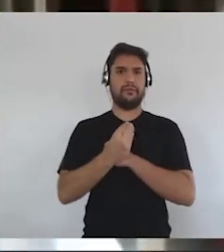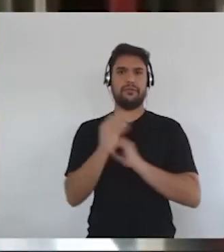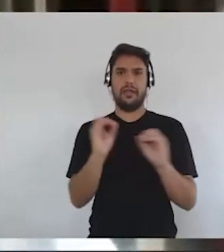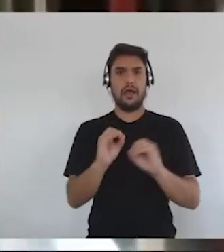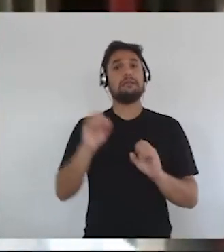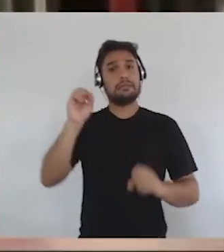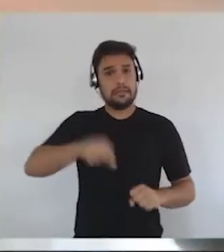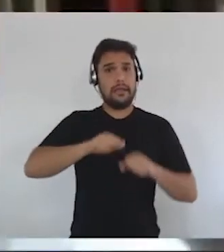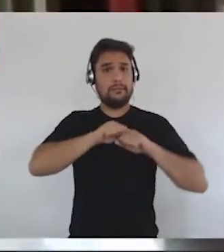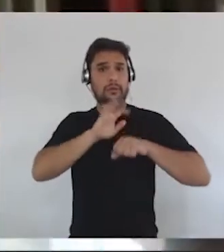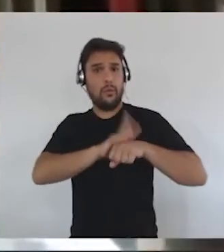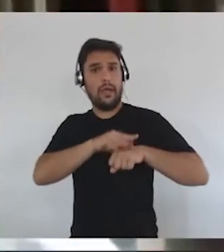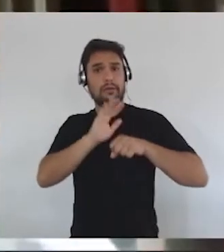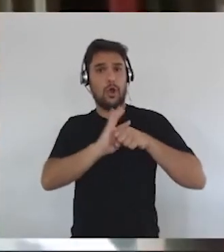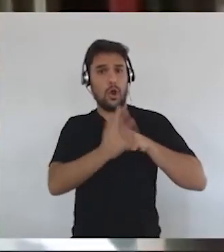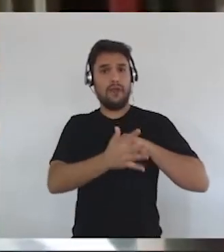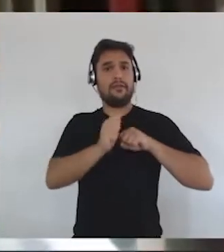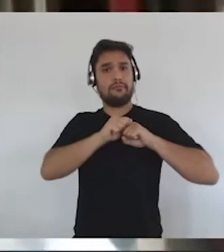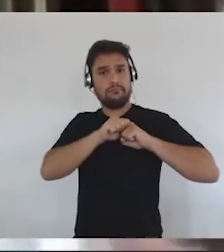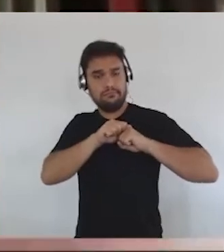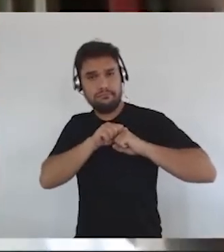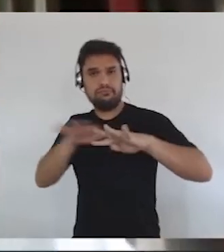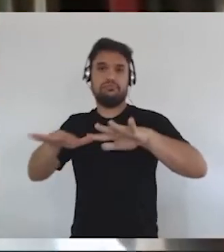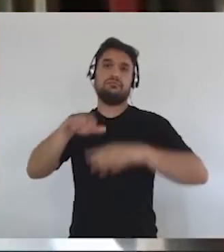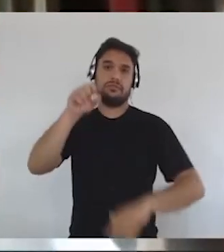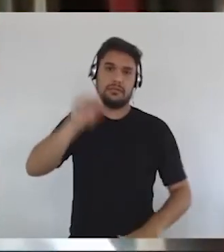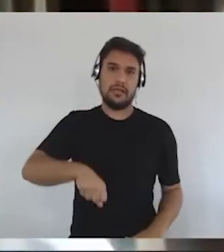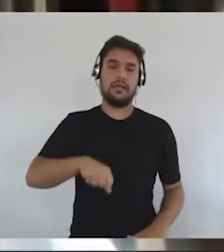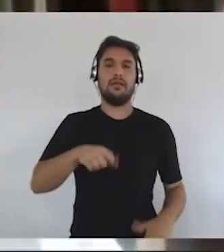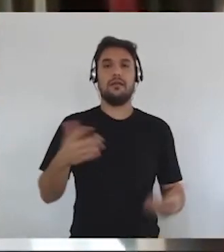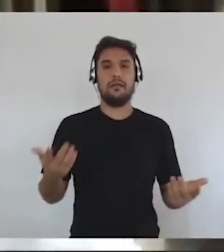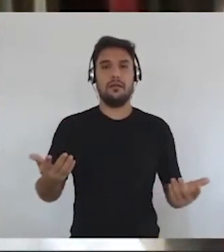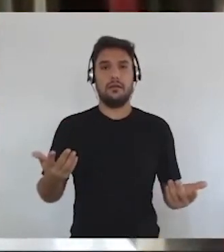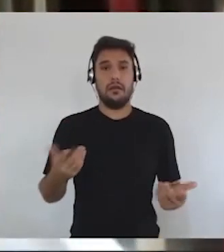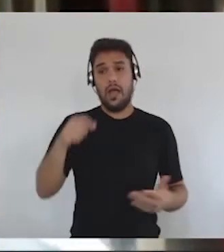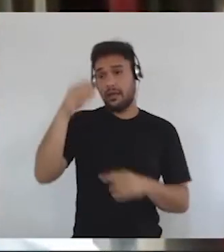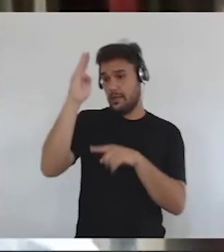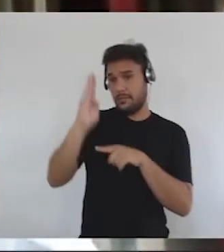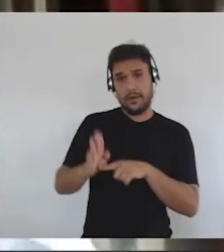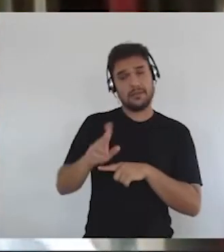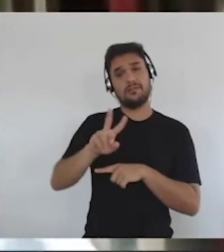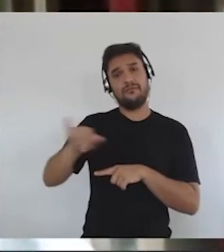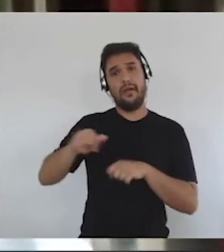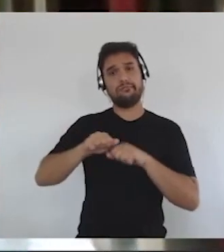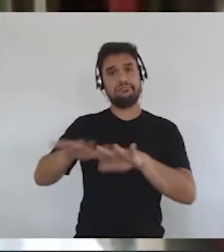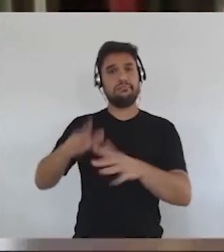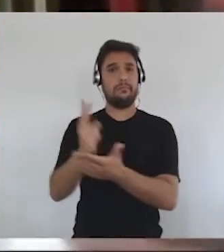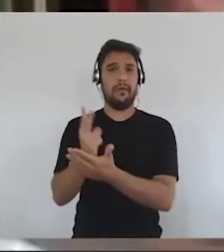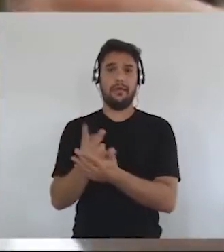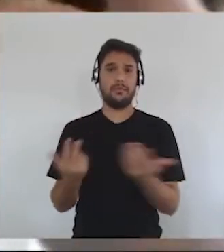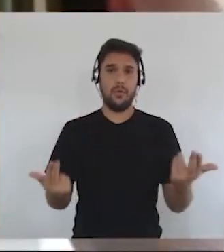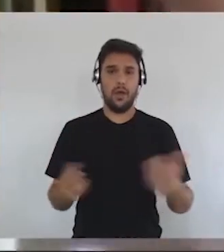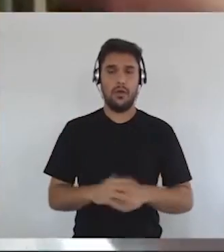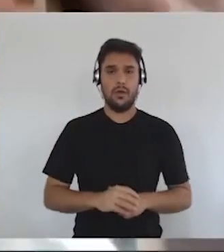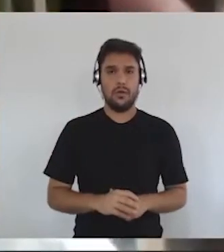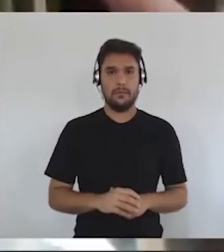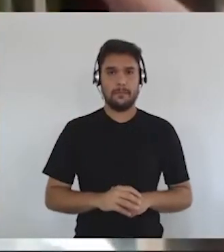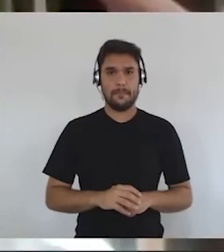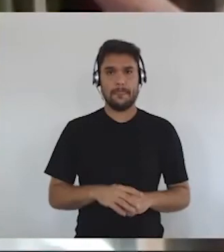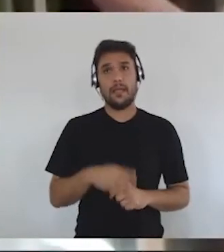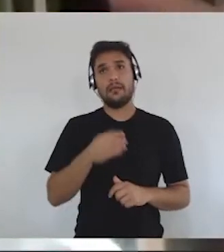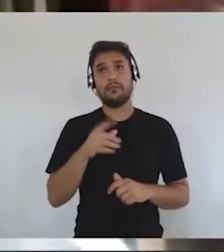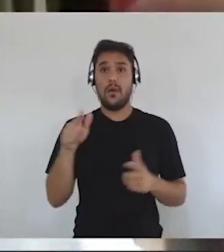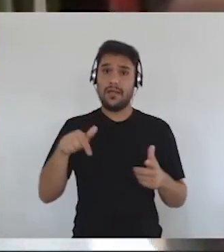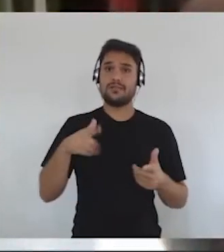se espalharia. Com toda a força, com todas as recomendações internacionais, no Brasil se espalharia da mesma maneira. Portanto, poderia ter a